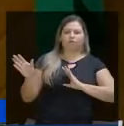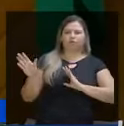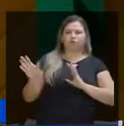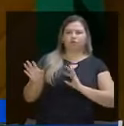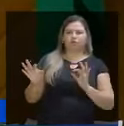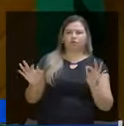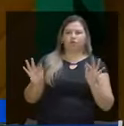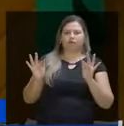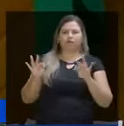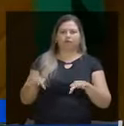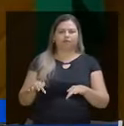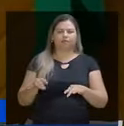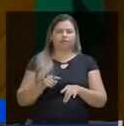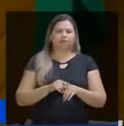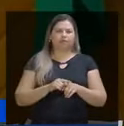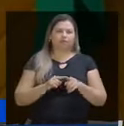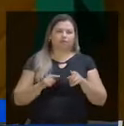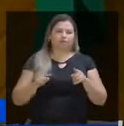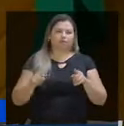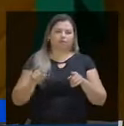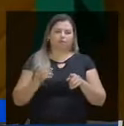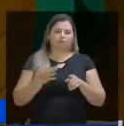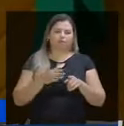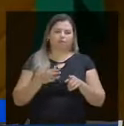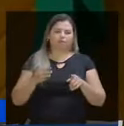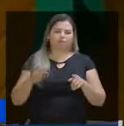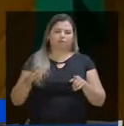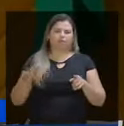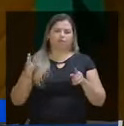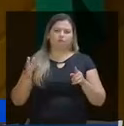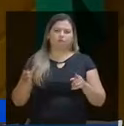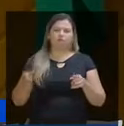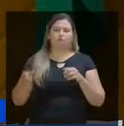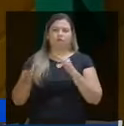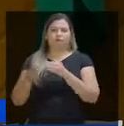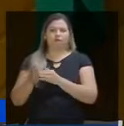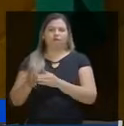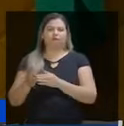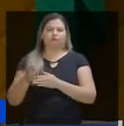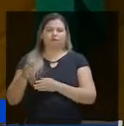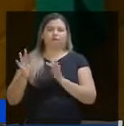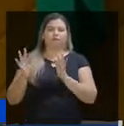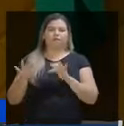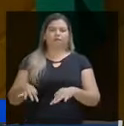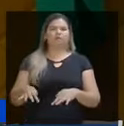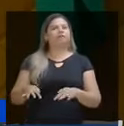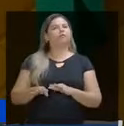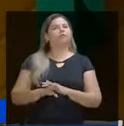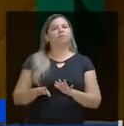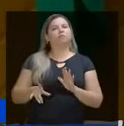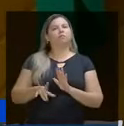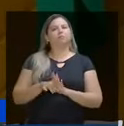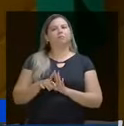persistem durante a legislatura e acabam apenas se houver a regularização em si. realizado. E a legislatura